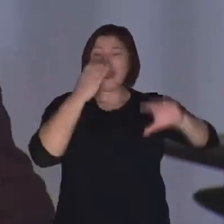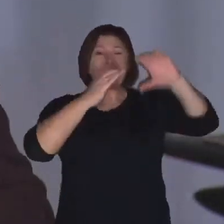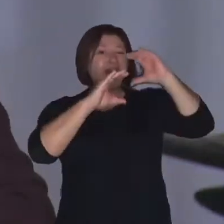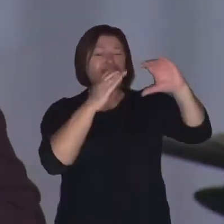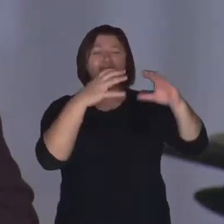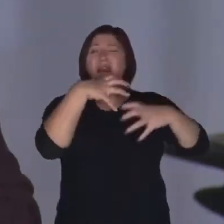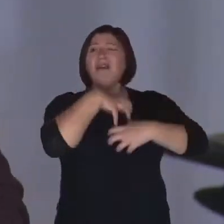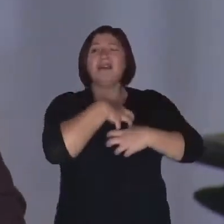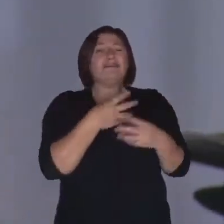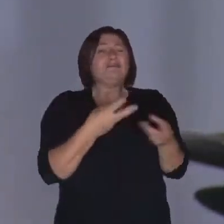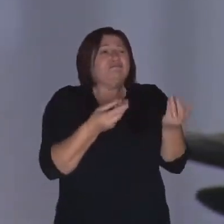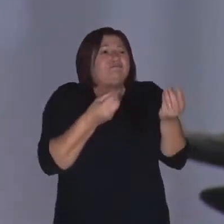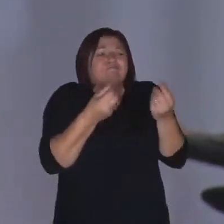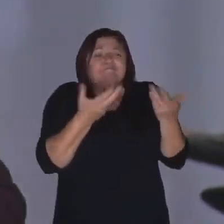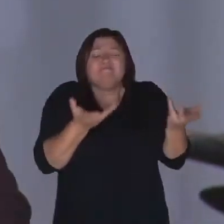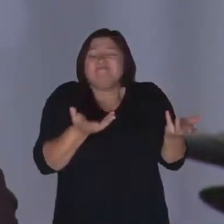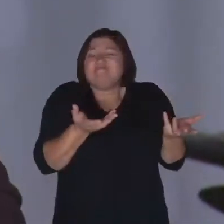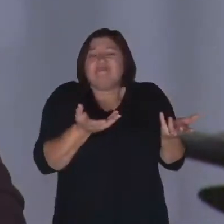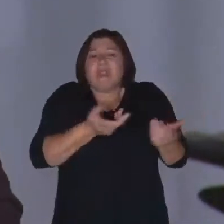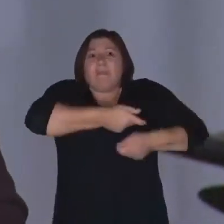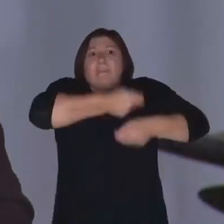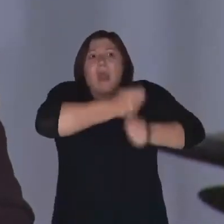Guarda a baqueta, guarda o teclado.